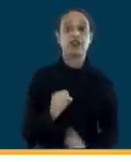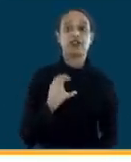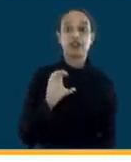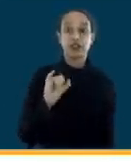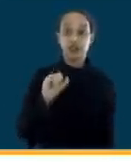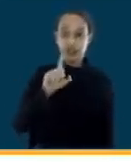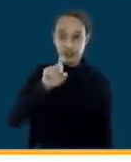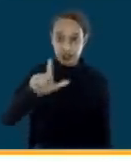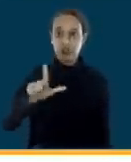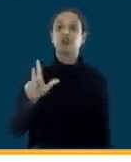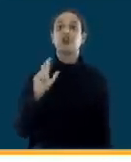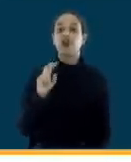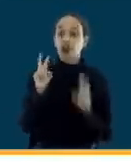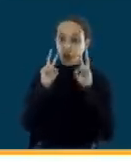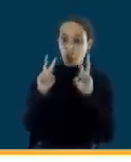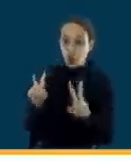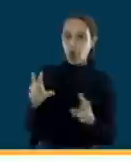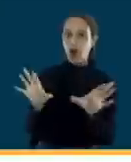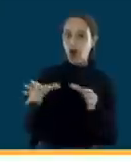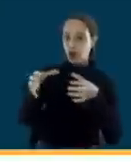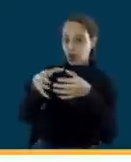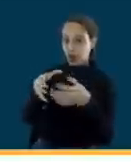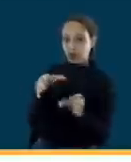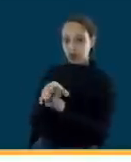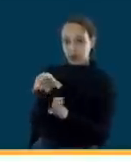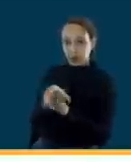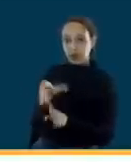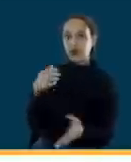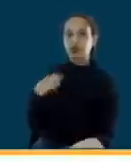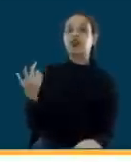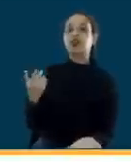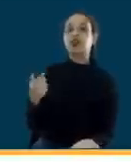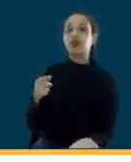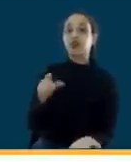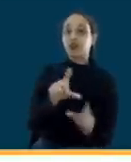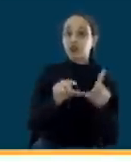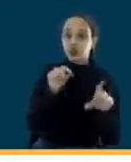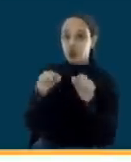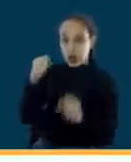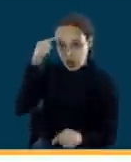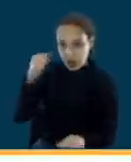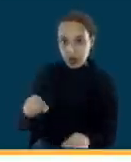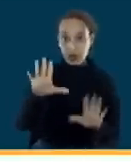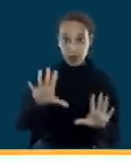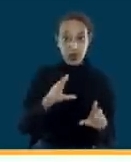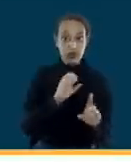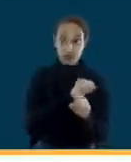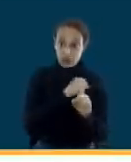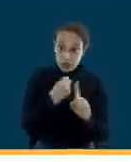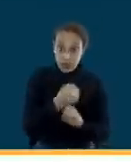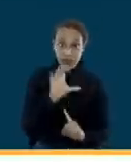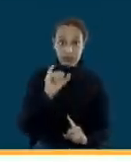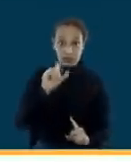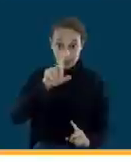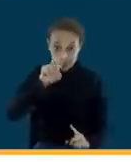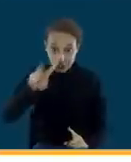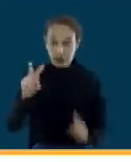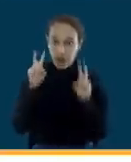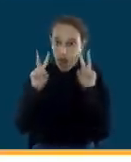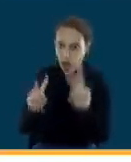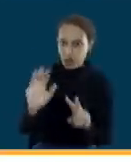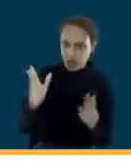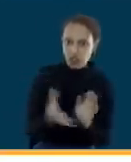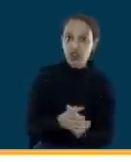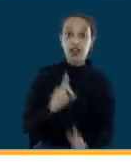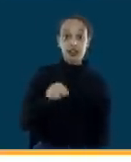os comitês e os conselhos que vão tomar decisões juntamente com as gestoras e gestoras, mas a sociedade civil vai estar enxergando. Ao final de 60 dias, os municípios vão precisar